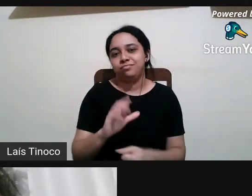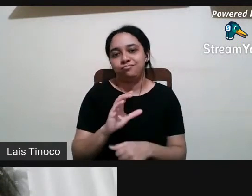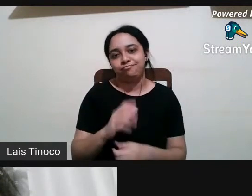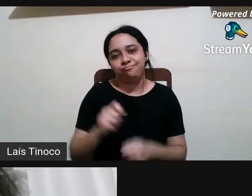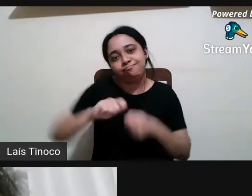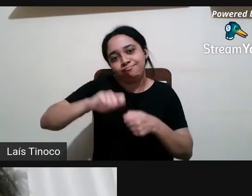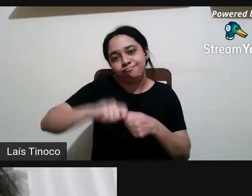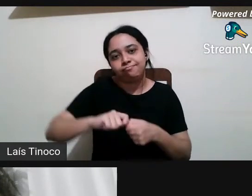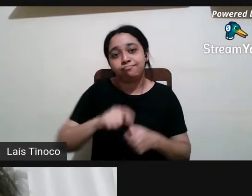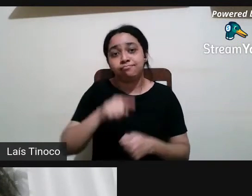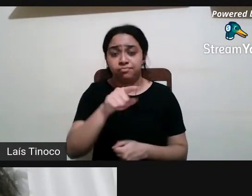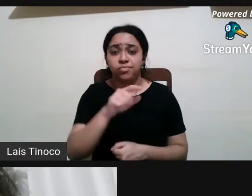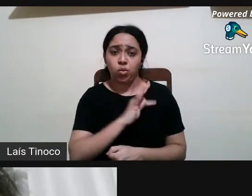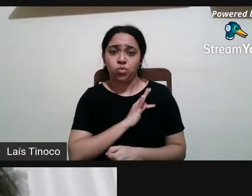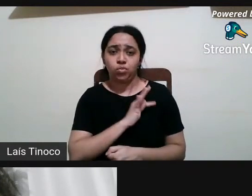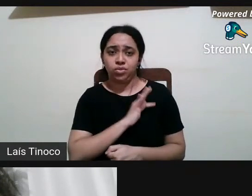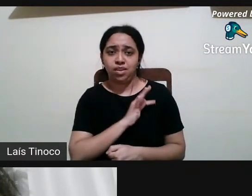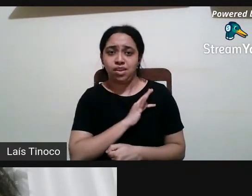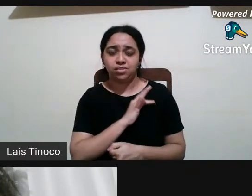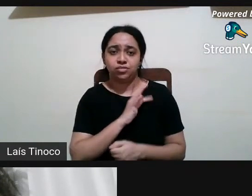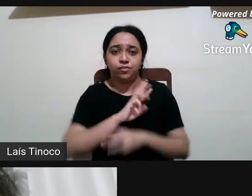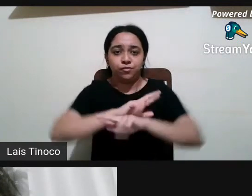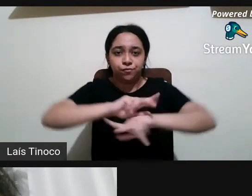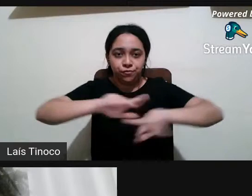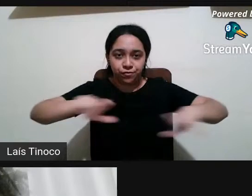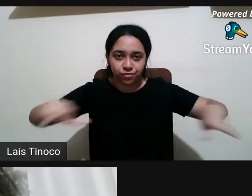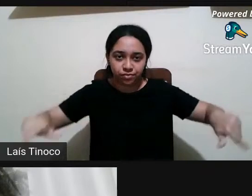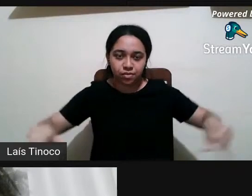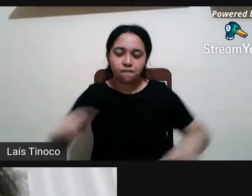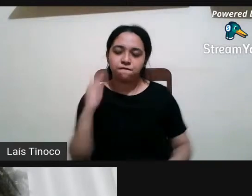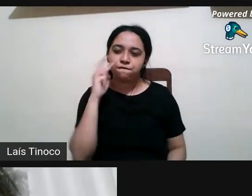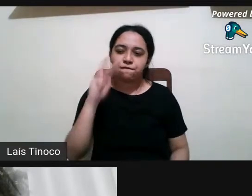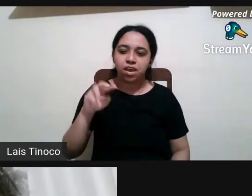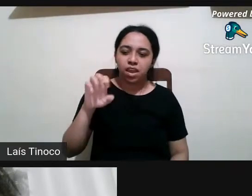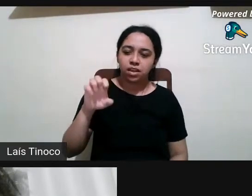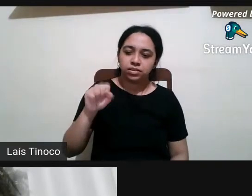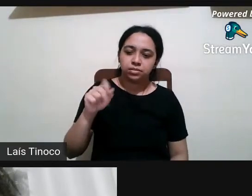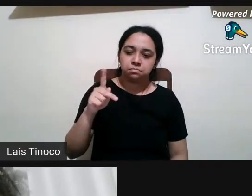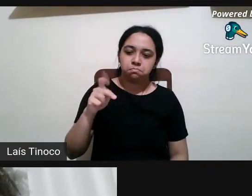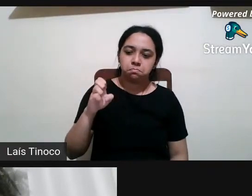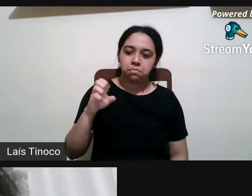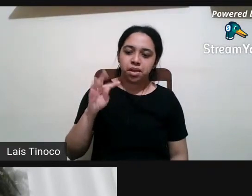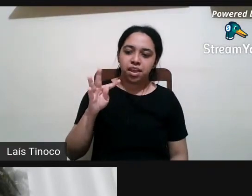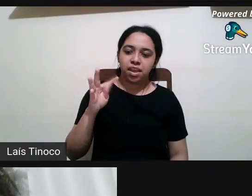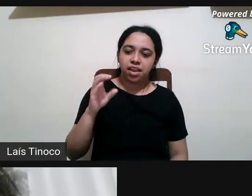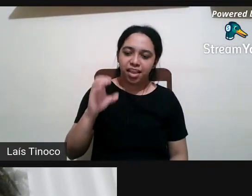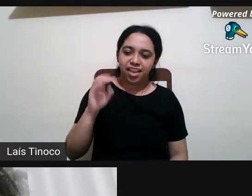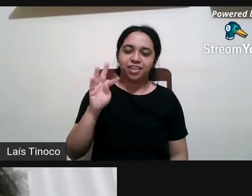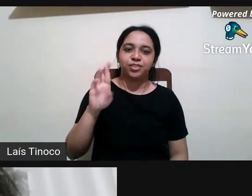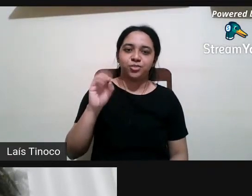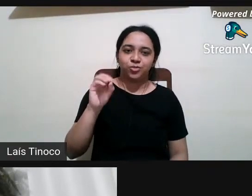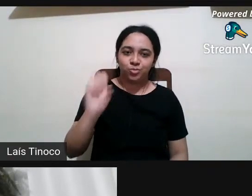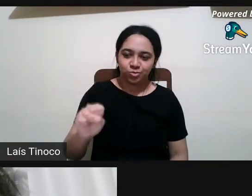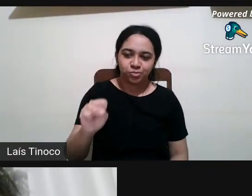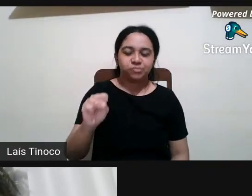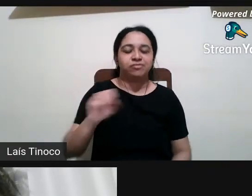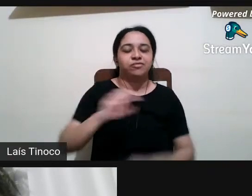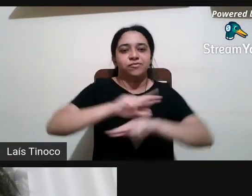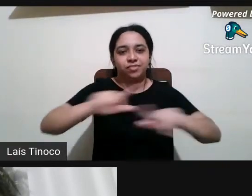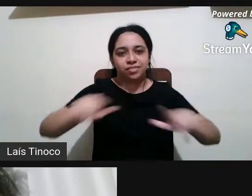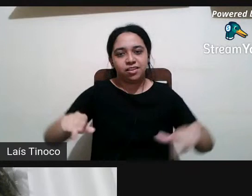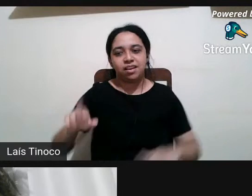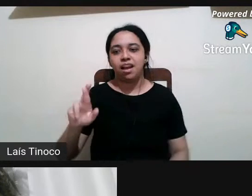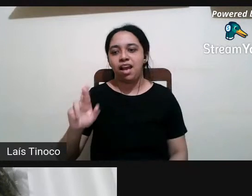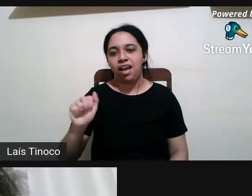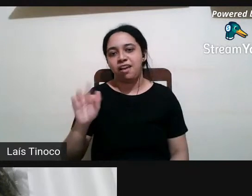as técnicas. Sim. Quando vê aqueles espectros, com certeza Rafael foi uma figura importantíssima para nos